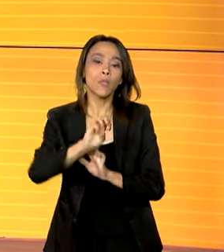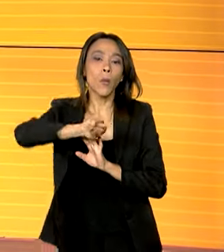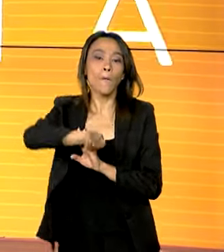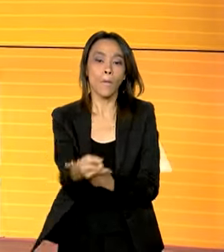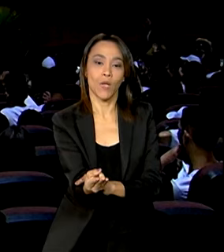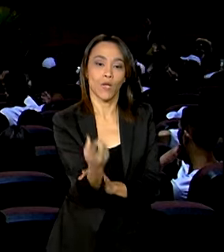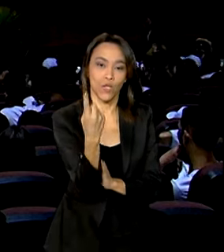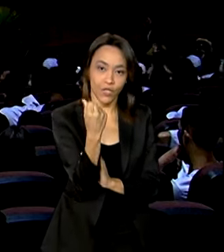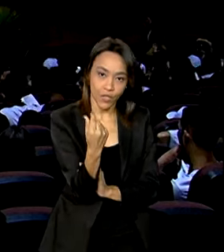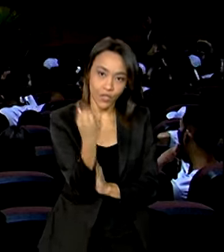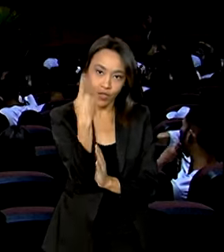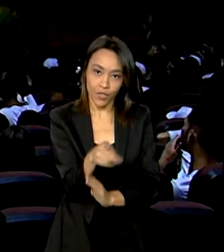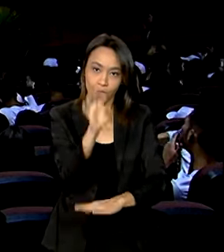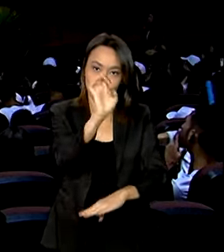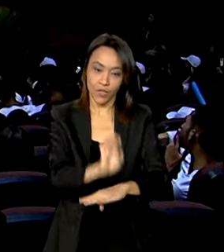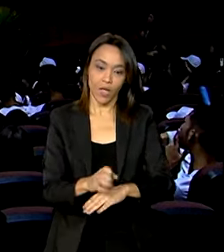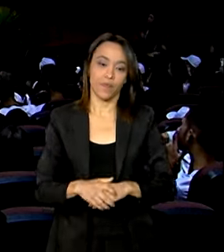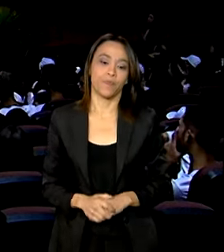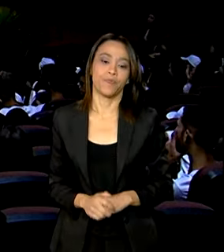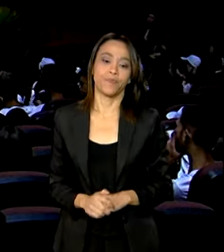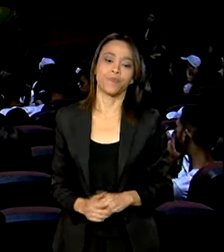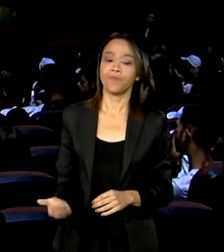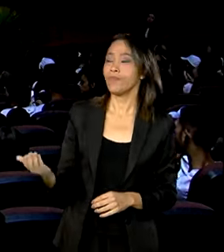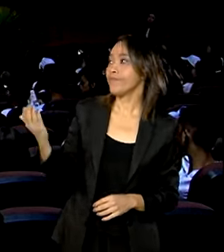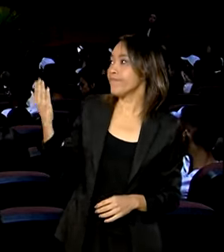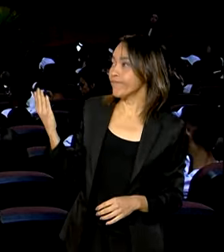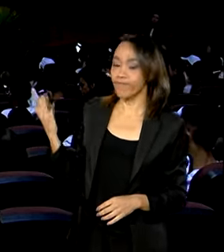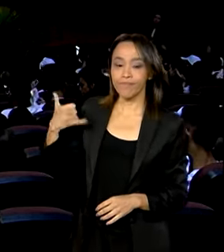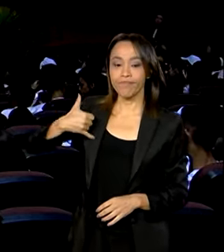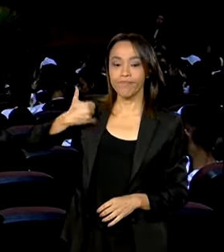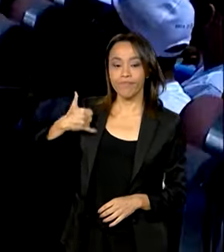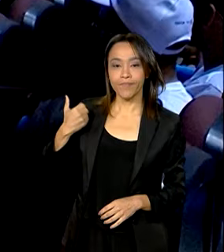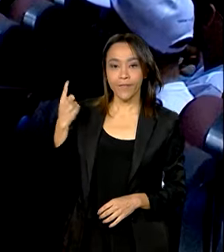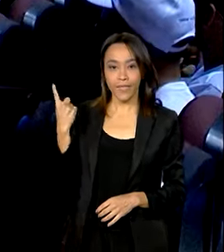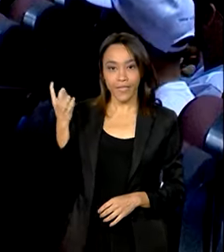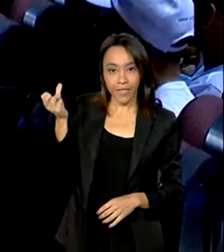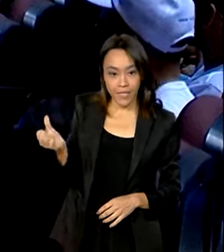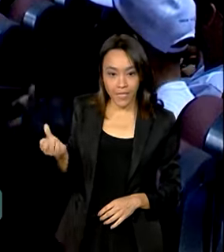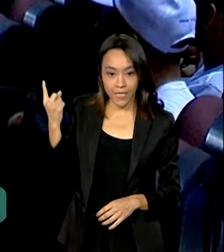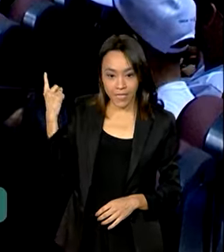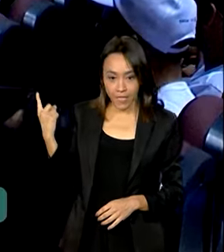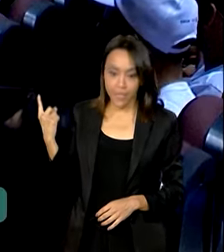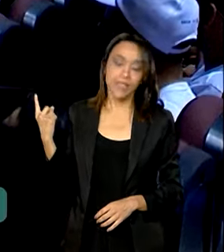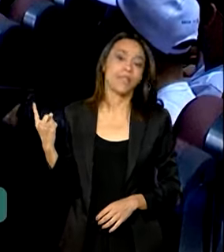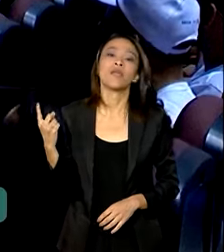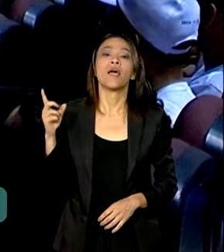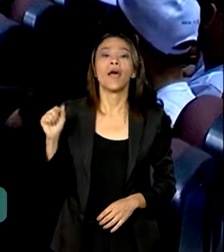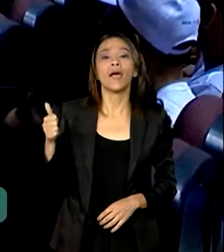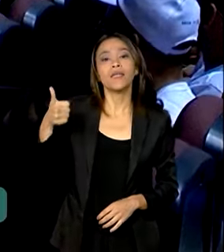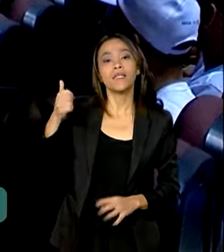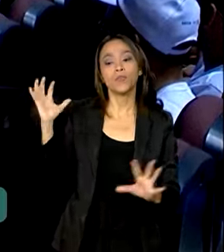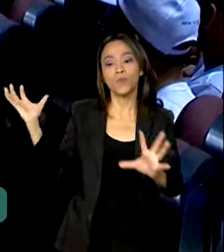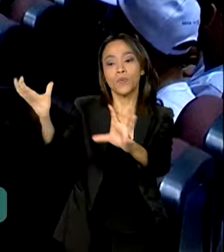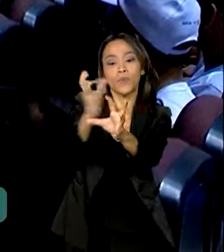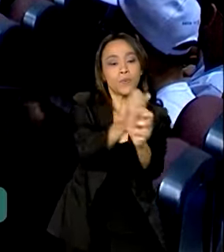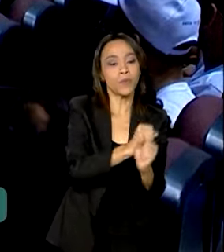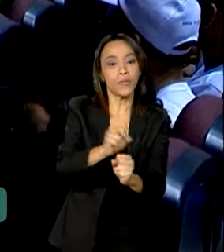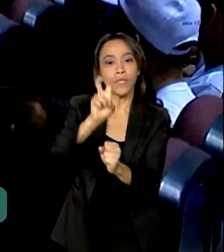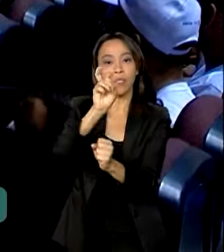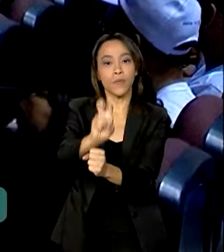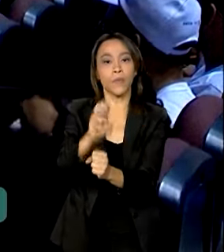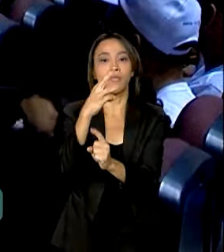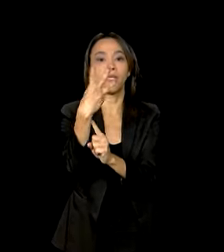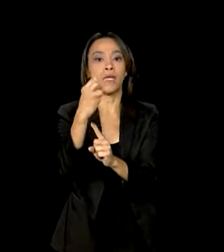estado. Carlos Henrique dos Santos, de 16 anos, é um dos 53 mil estudantes da rede pública